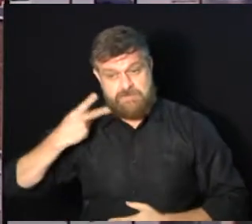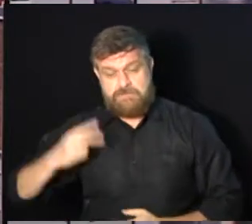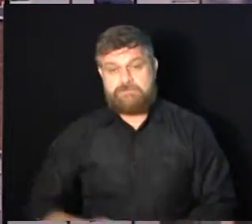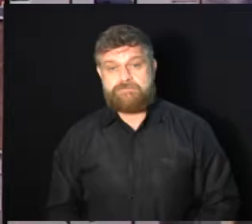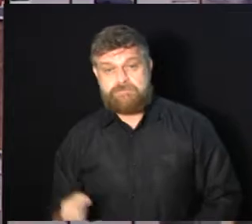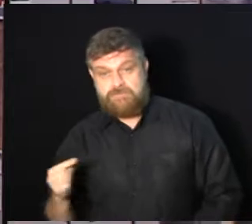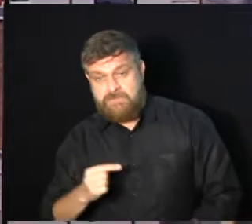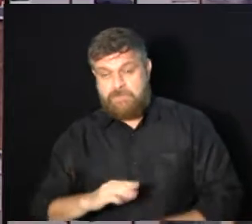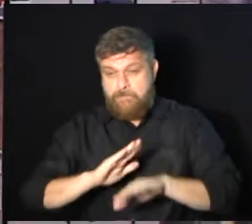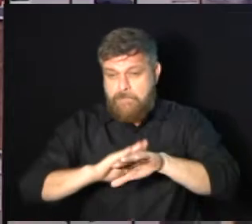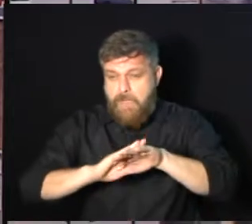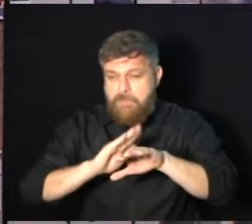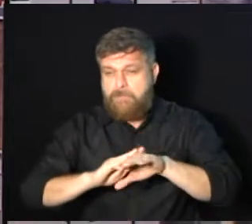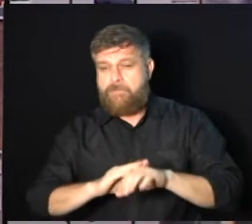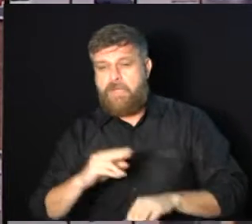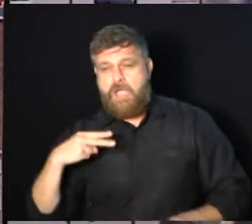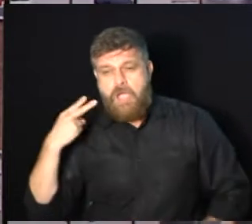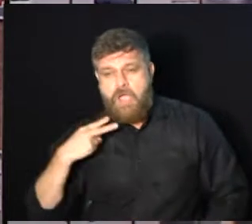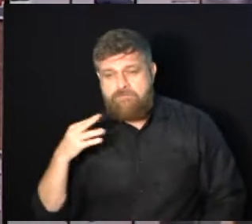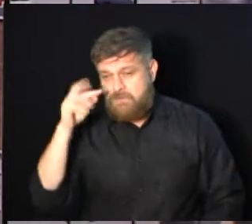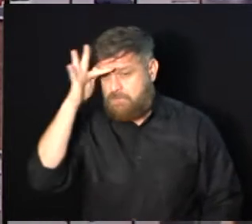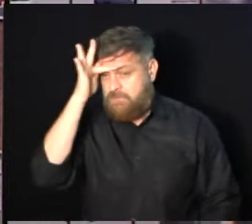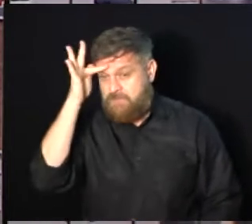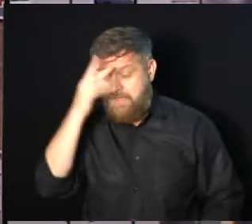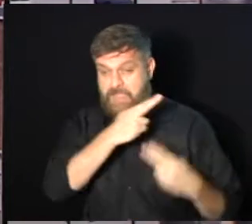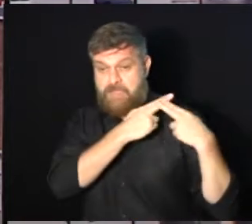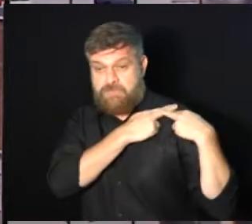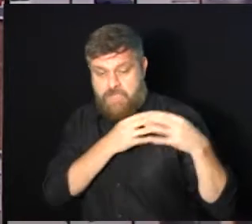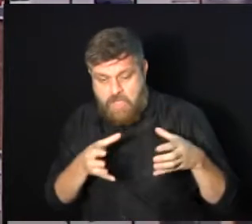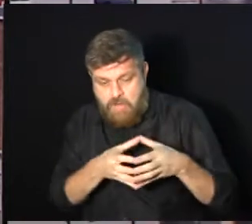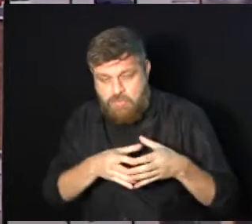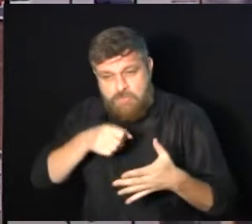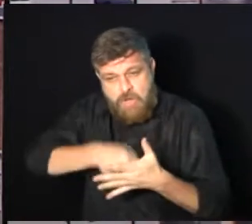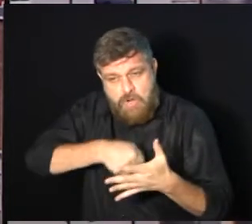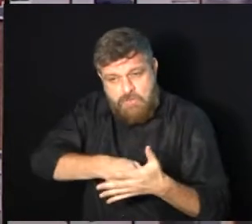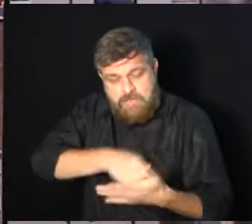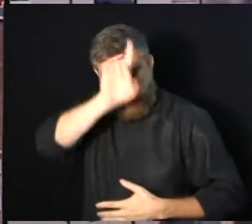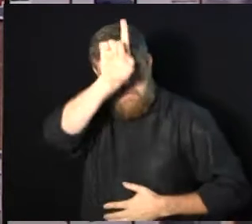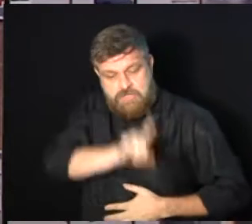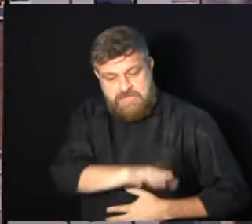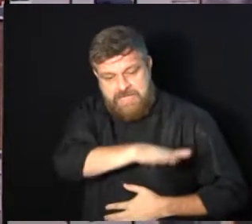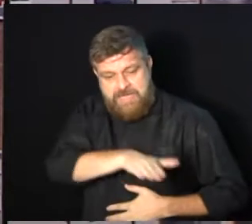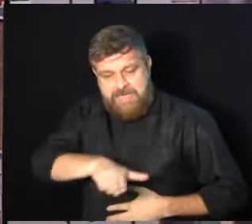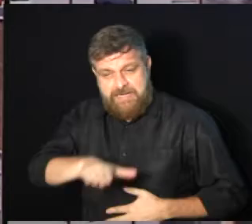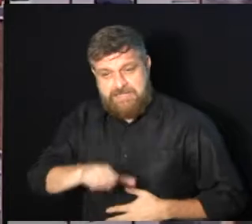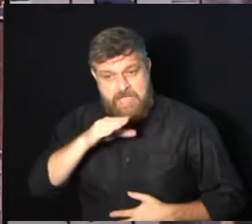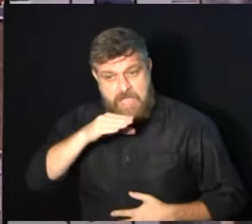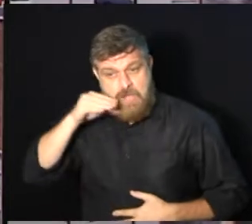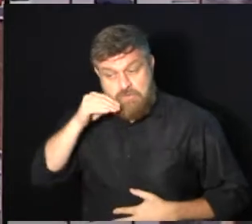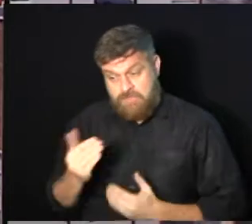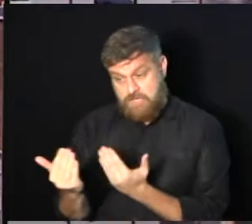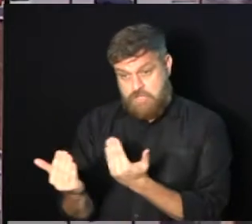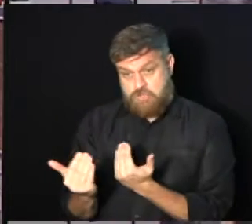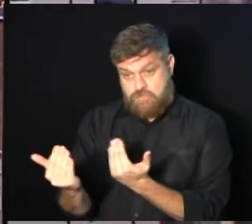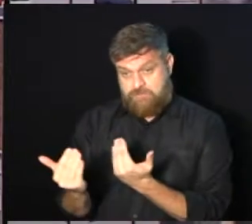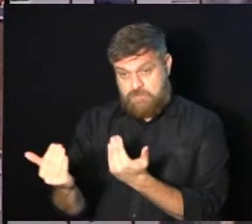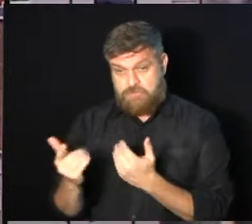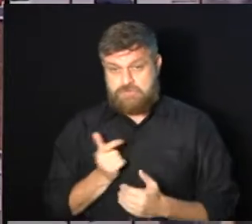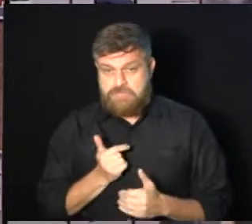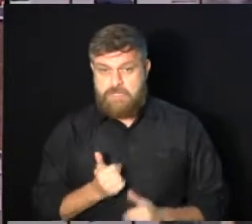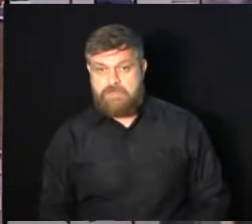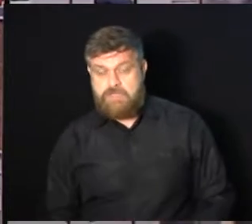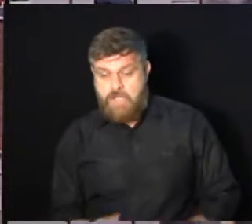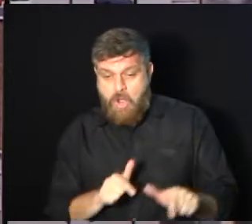Felipe Marchese, presidente da Comissão de Defesa dos Direitos da Criança, do Adolescente e da Juventude, analisou